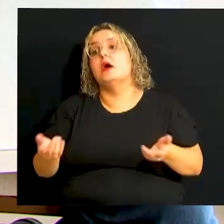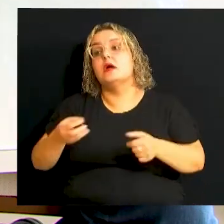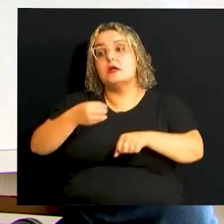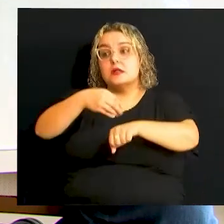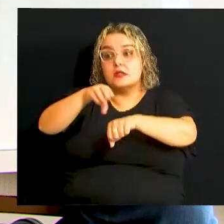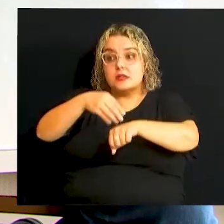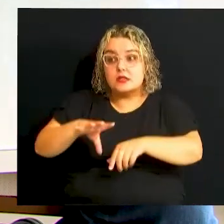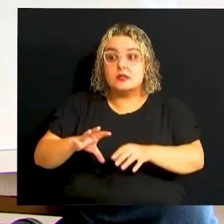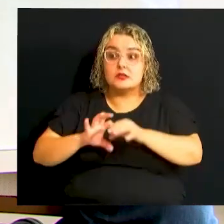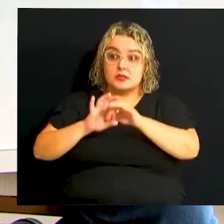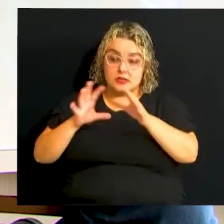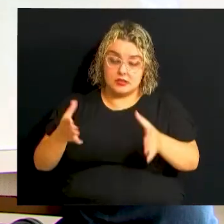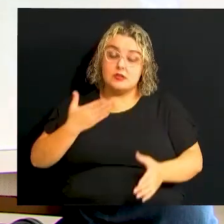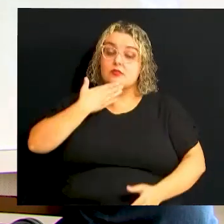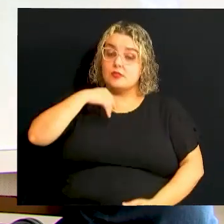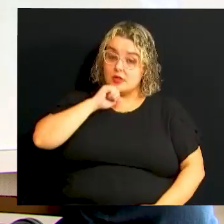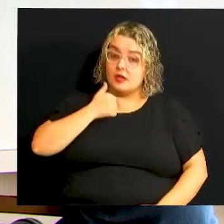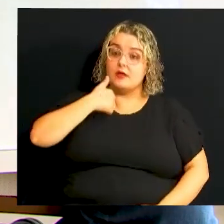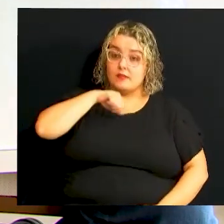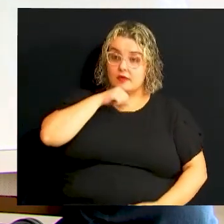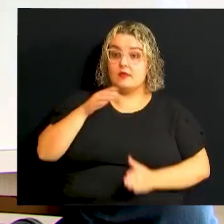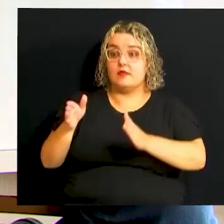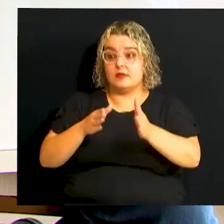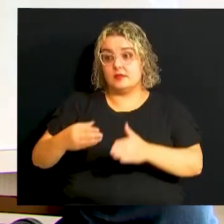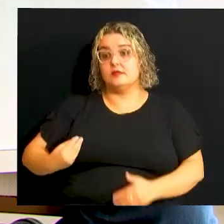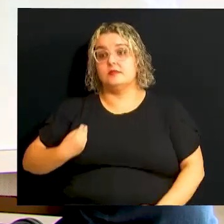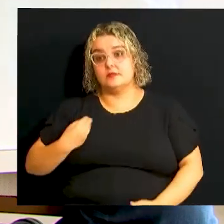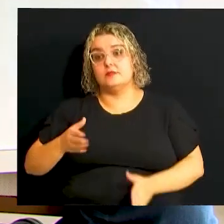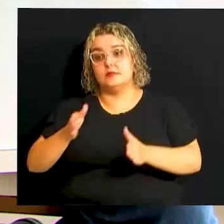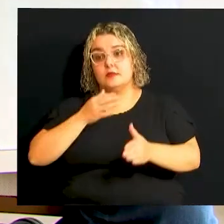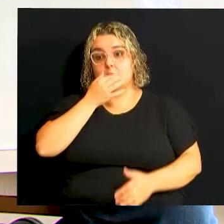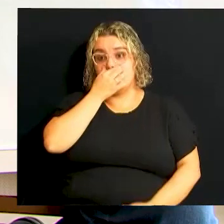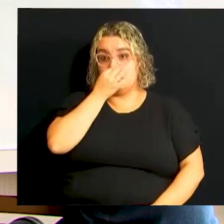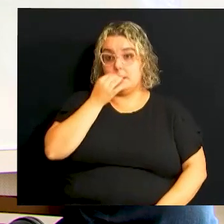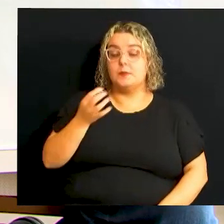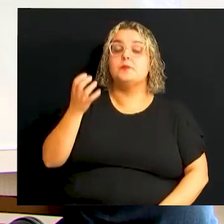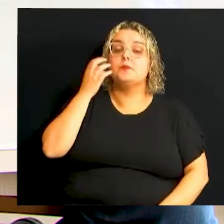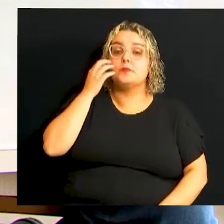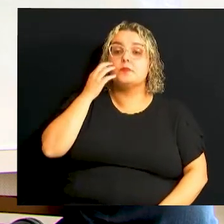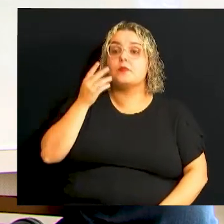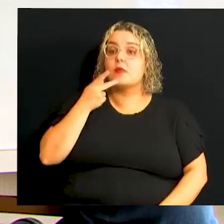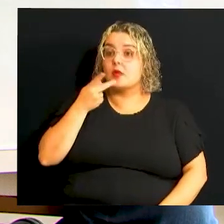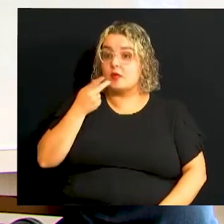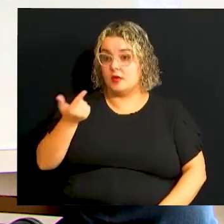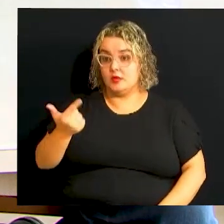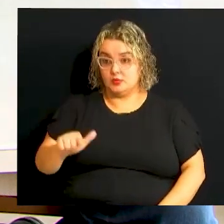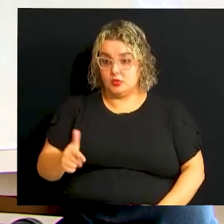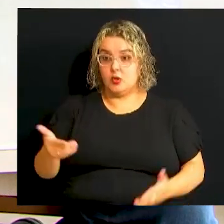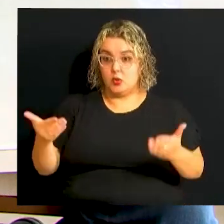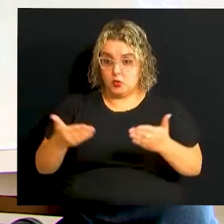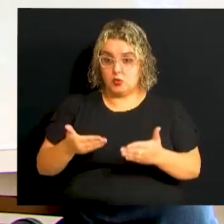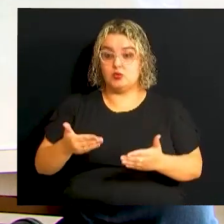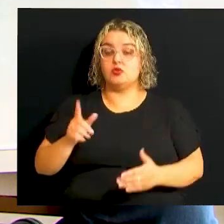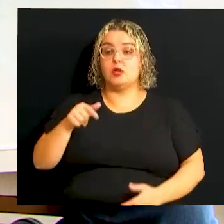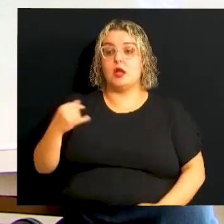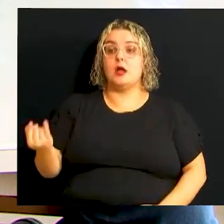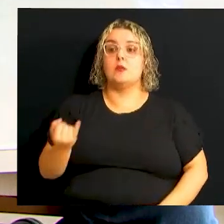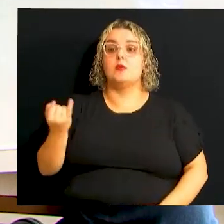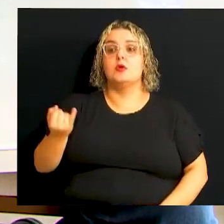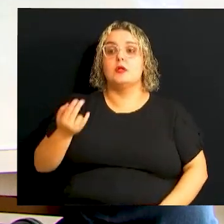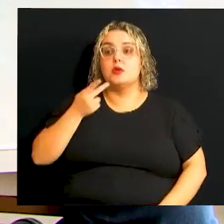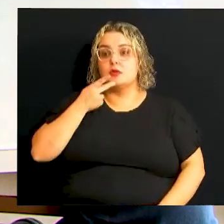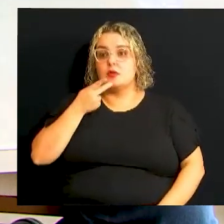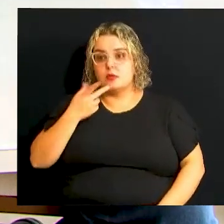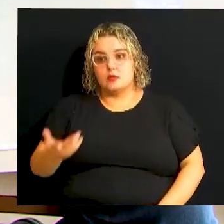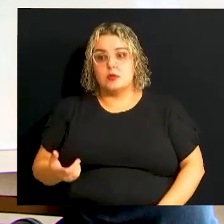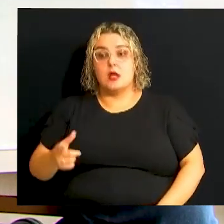quais as dicas que você deixa para pais que vivem essa situação também? André, reforço uma questão aqui que eu já falei hoje e é